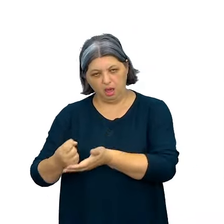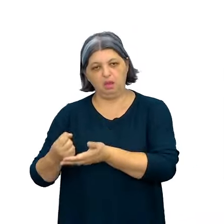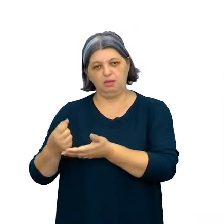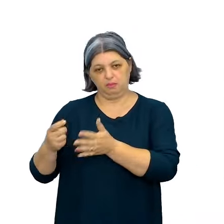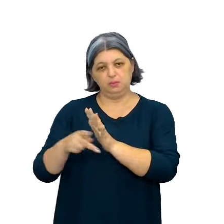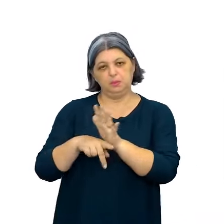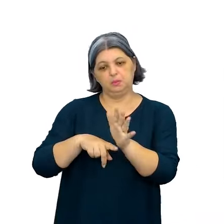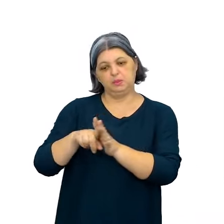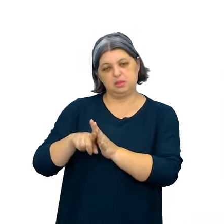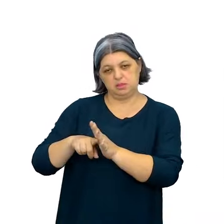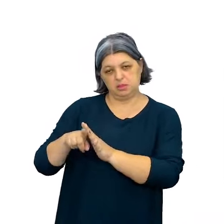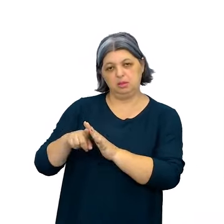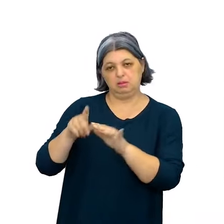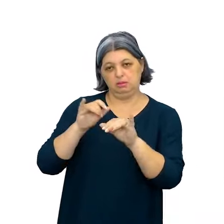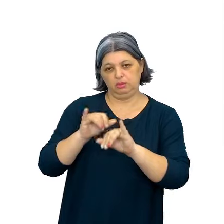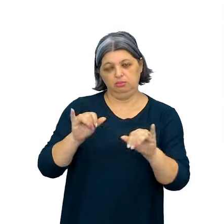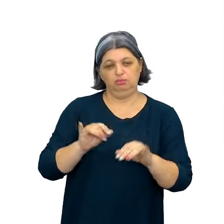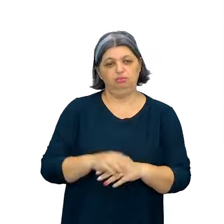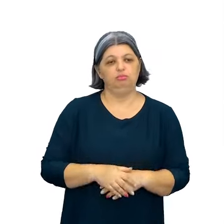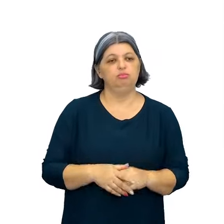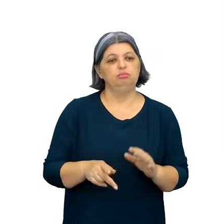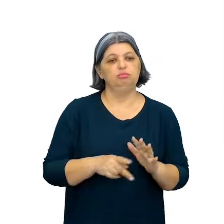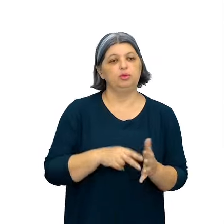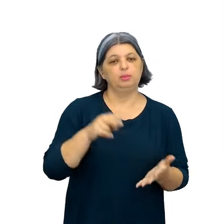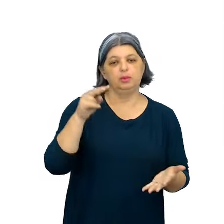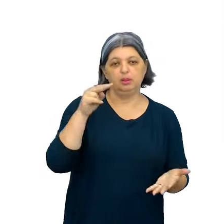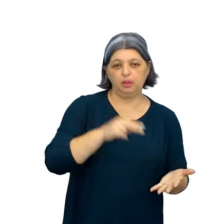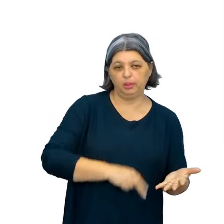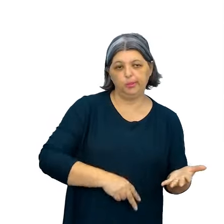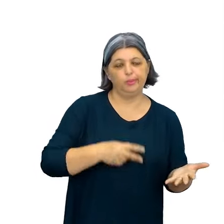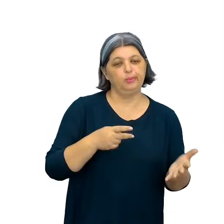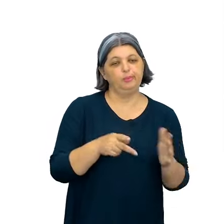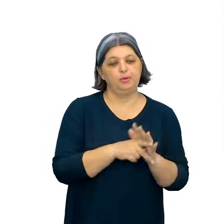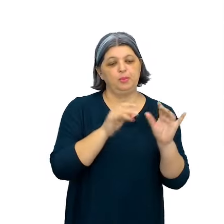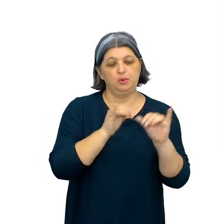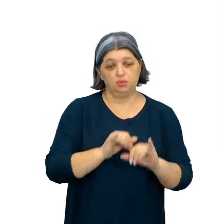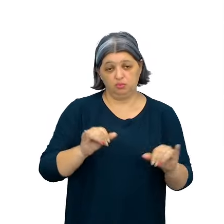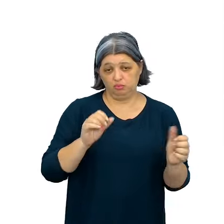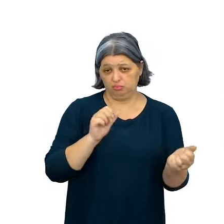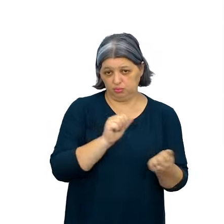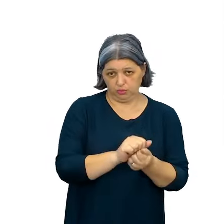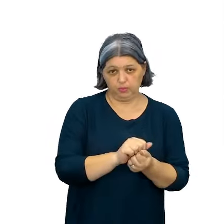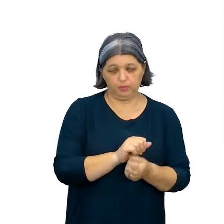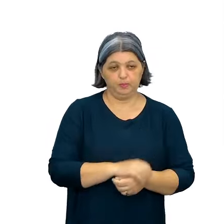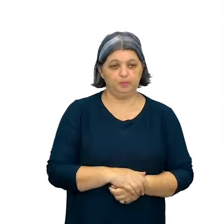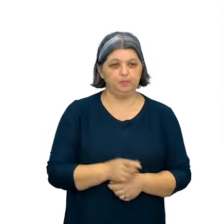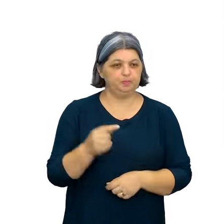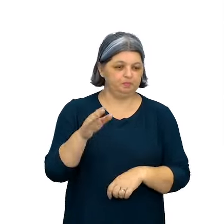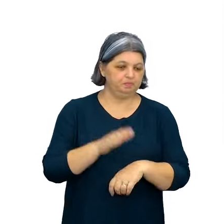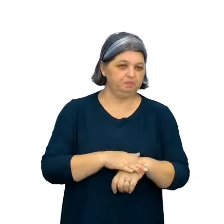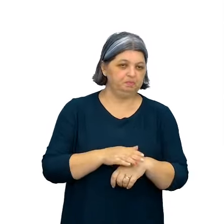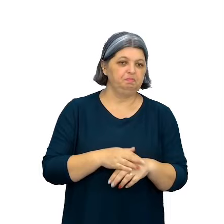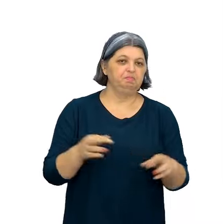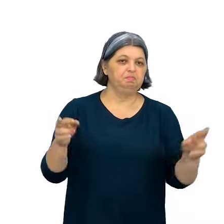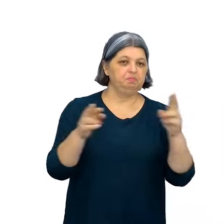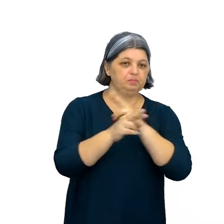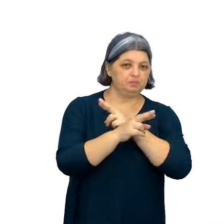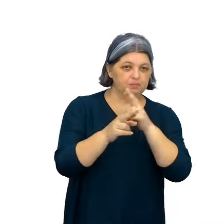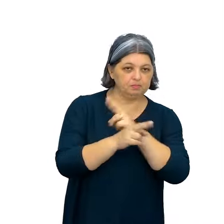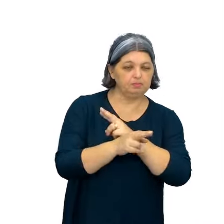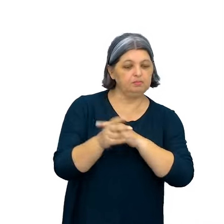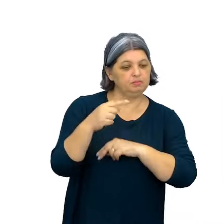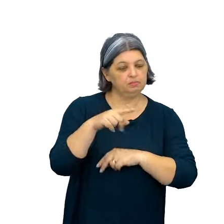notícia, faça a leitura de algumas notícias com eles, né, faça uma socialização de modo a